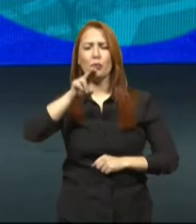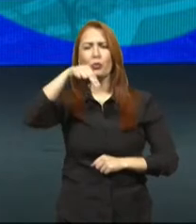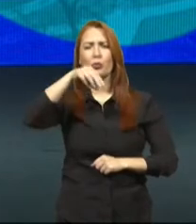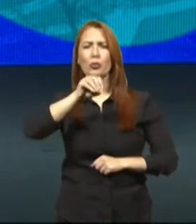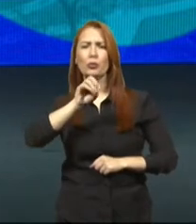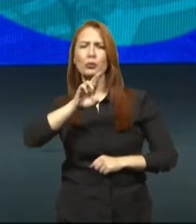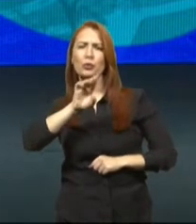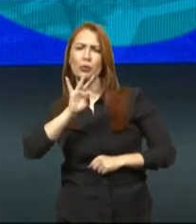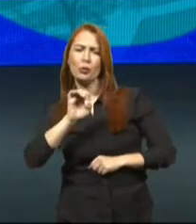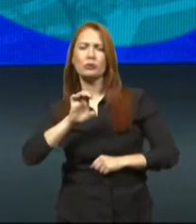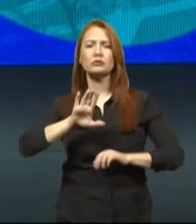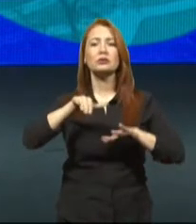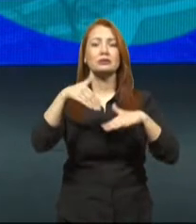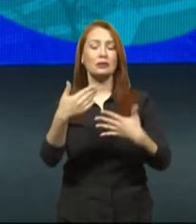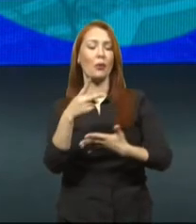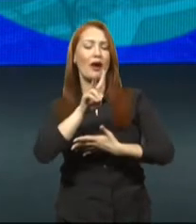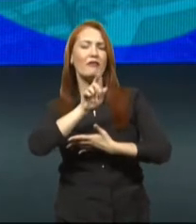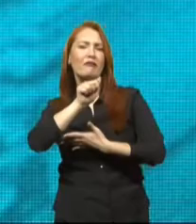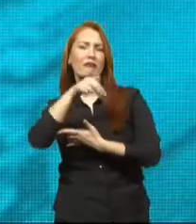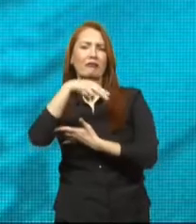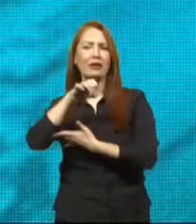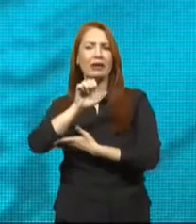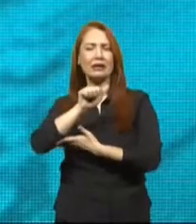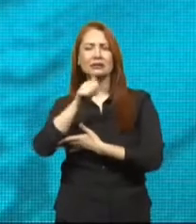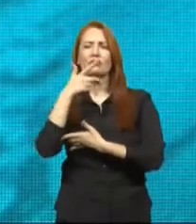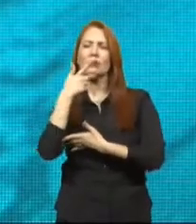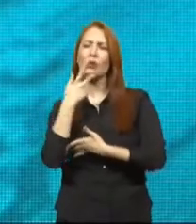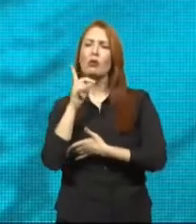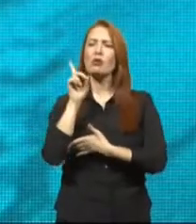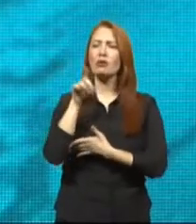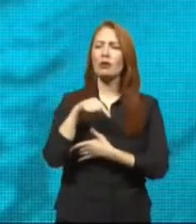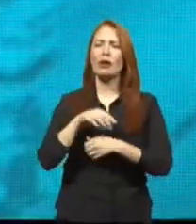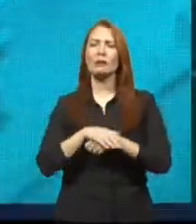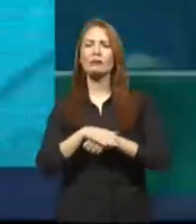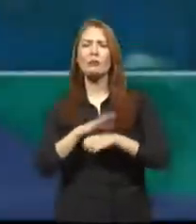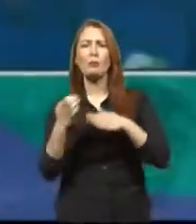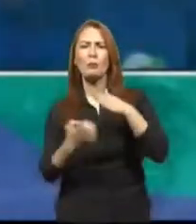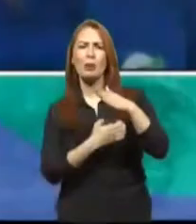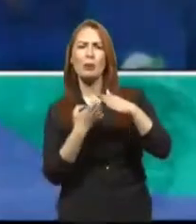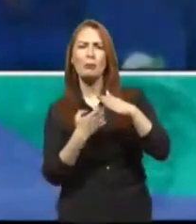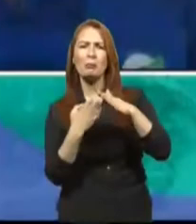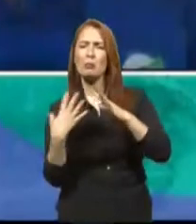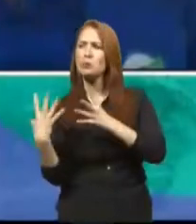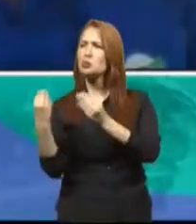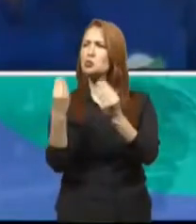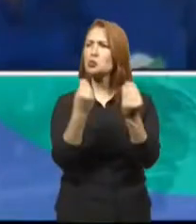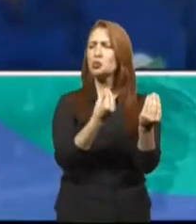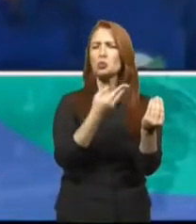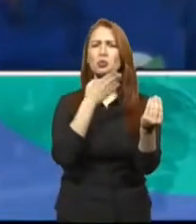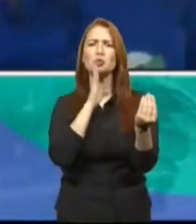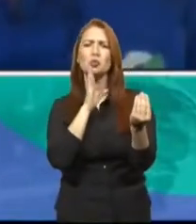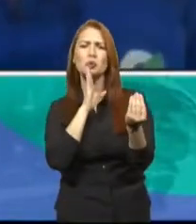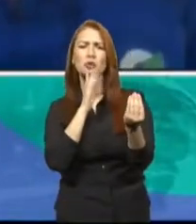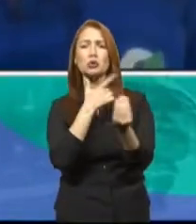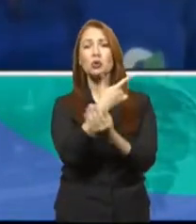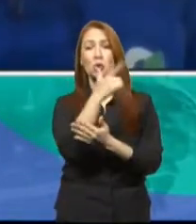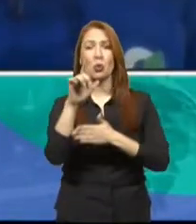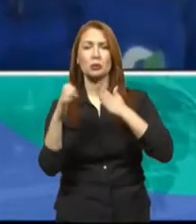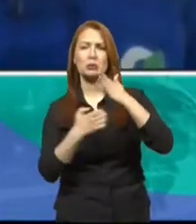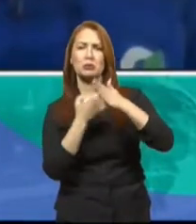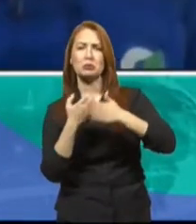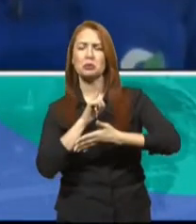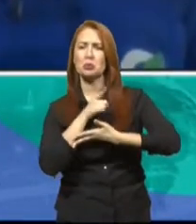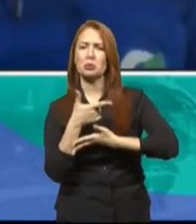vocês são uma cooperativa super referência, né? Vocês têm várias coisas que outras cooperativas ainda não têm. Tu